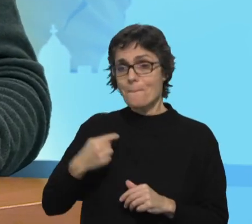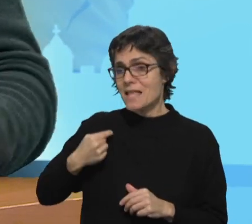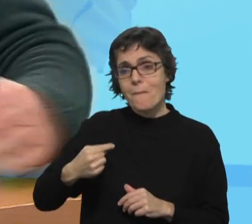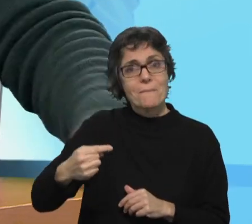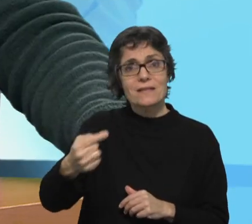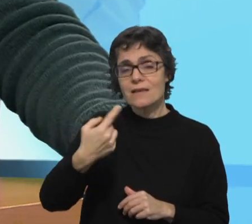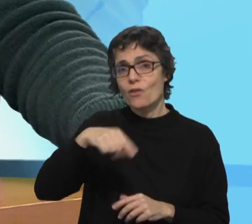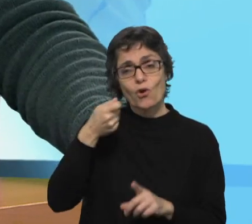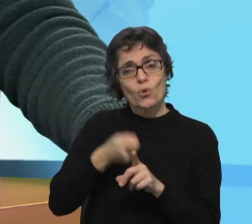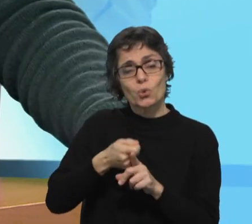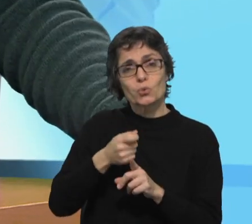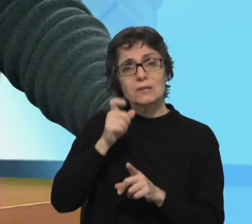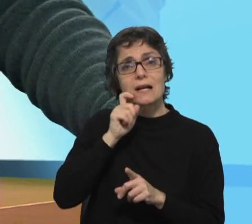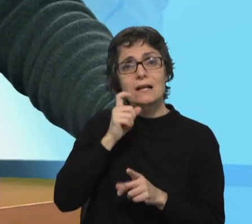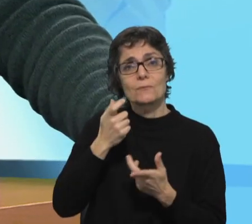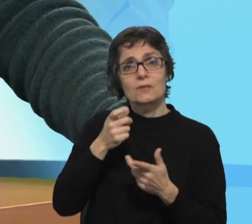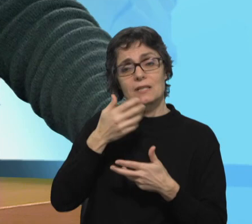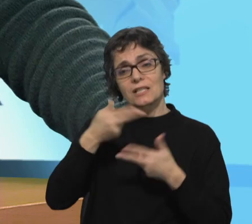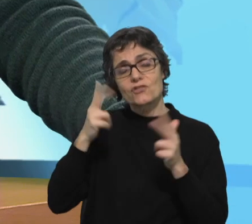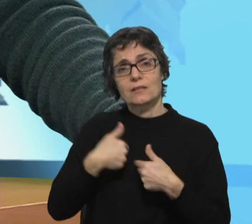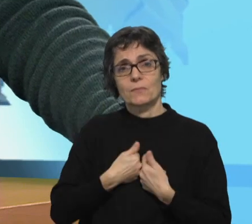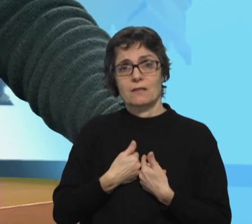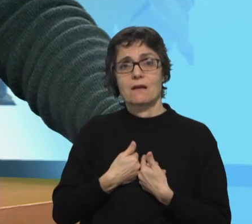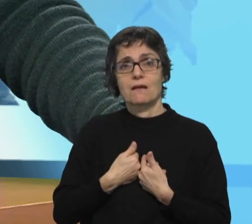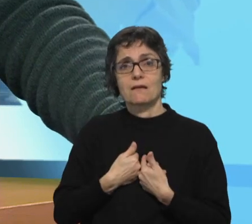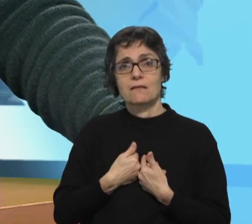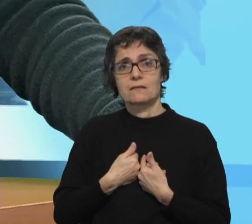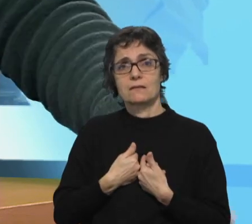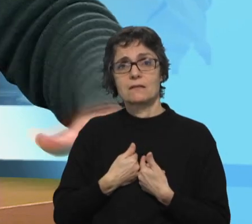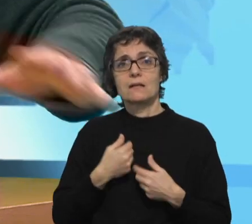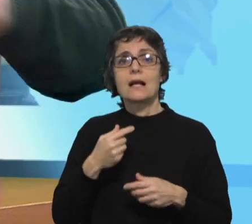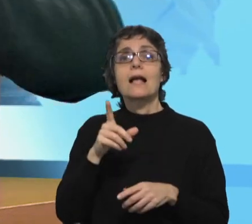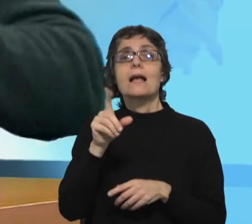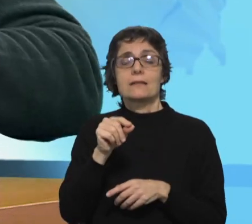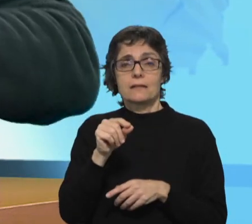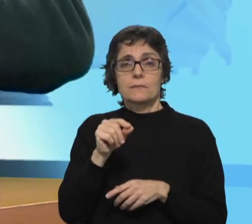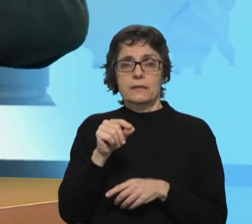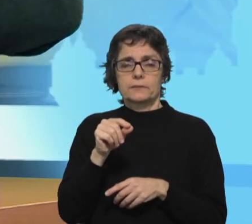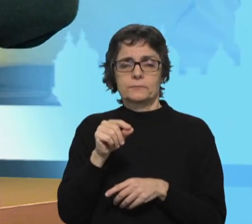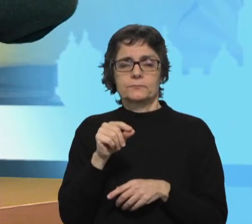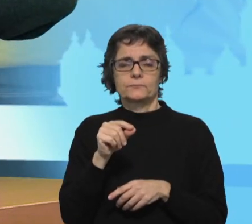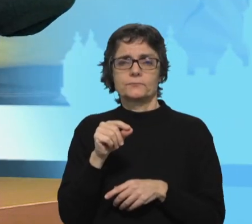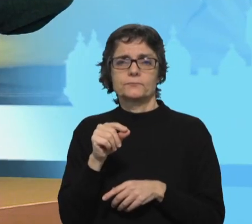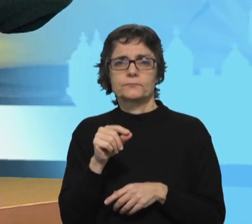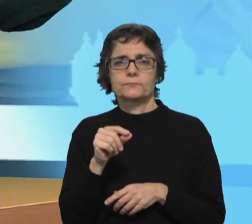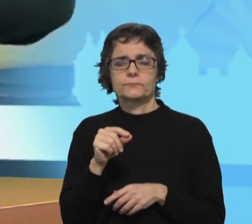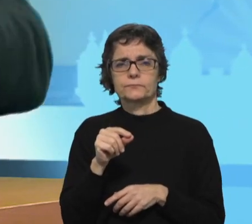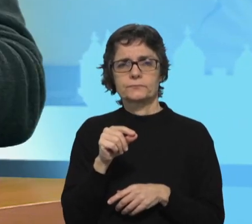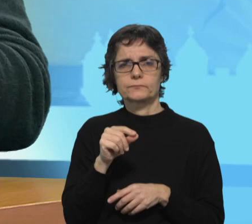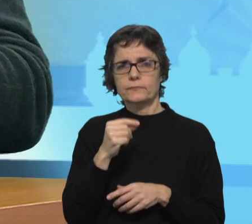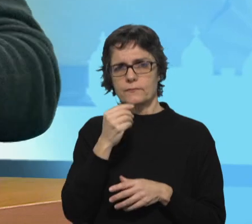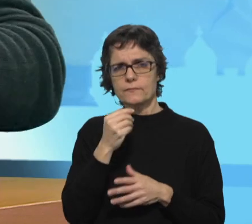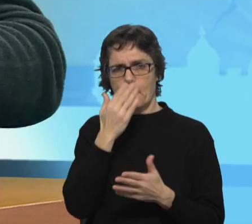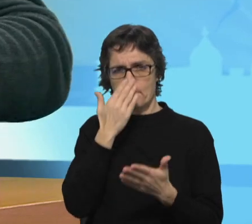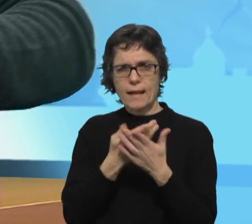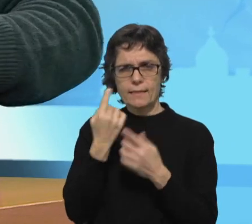não é? Quer dizer, e em relação ao outro aspecto de de ser difícil e ter que fazer alguma